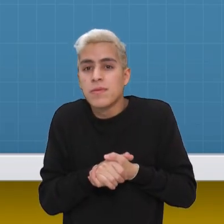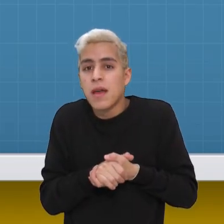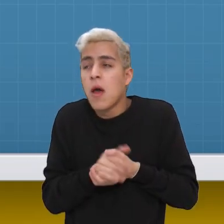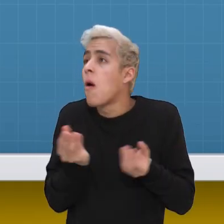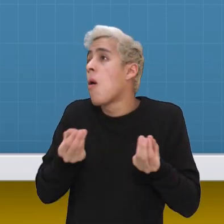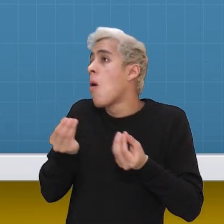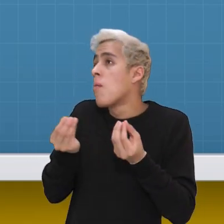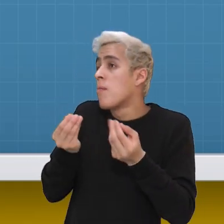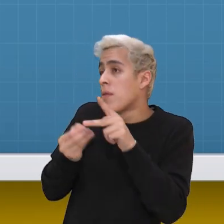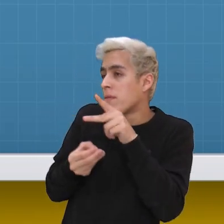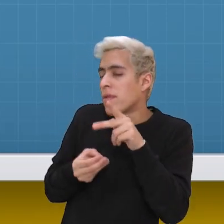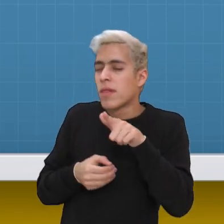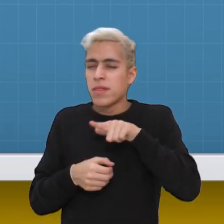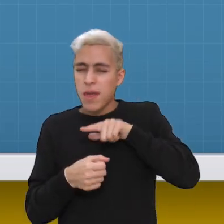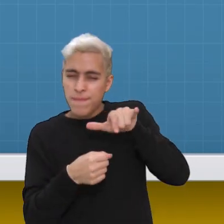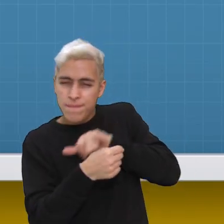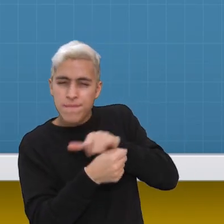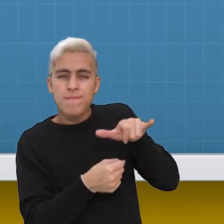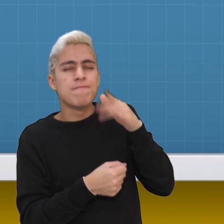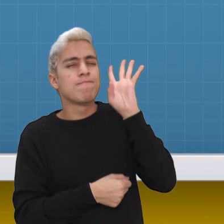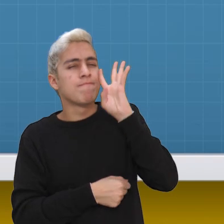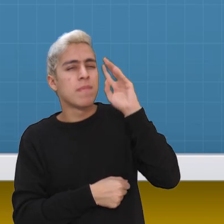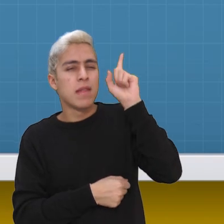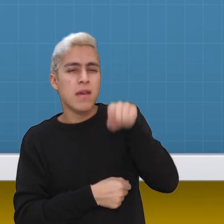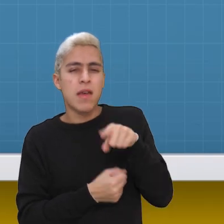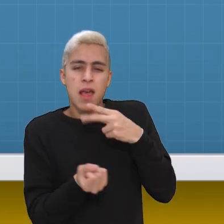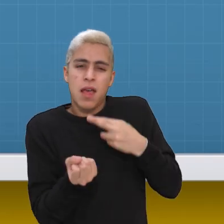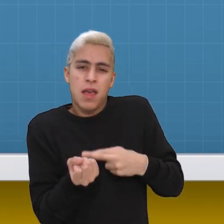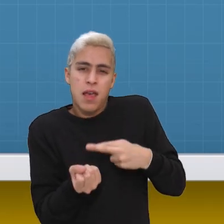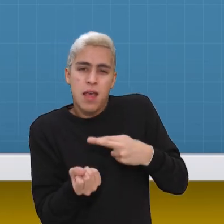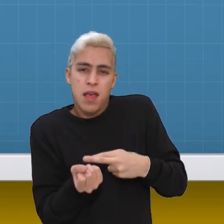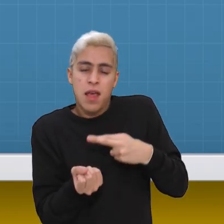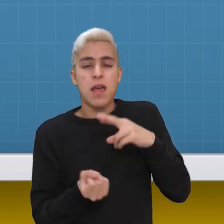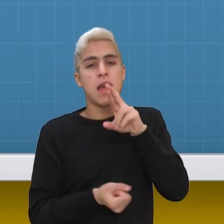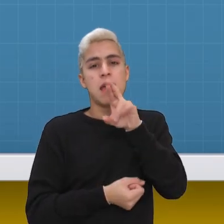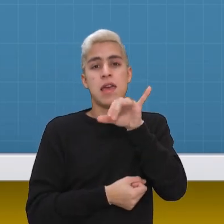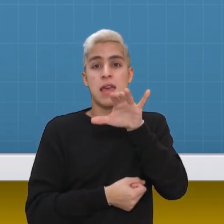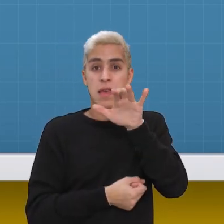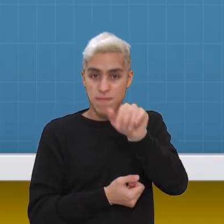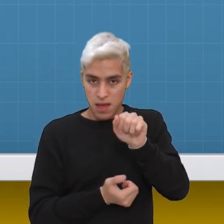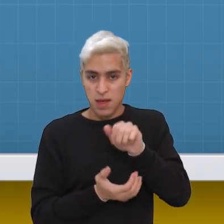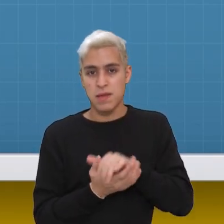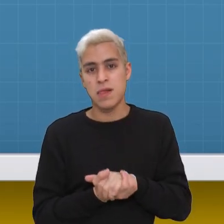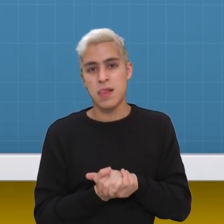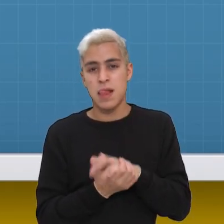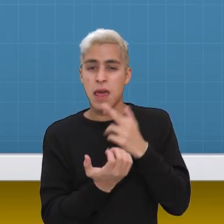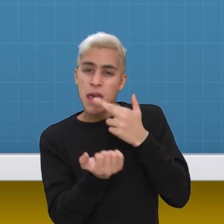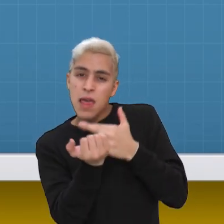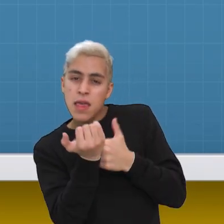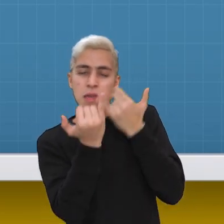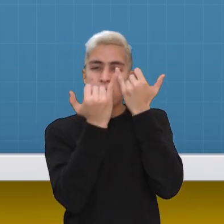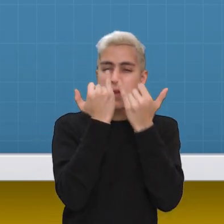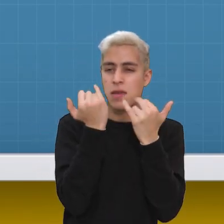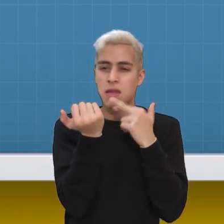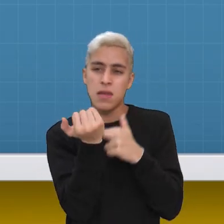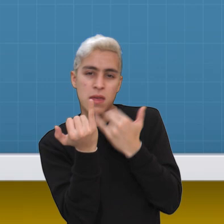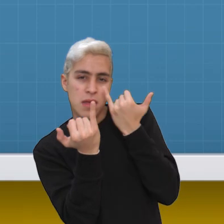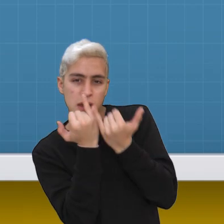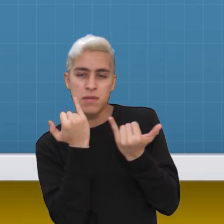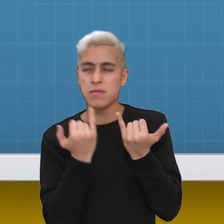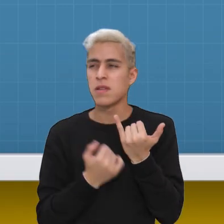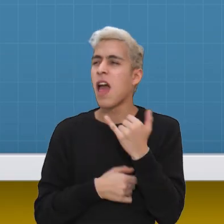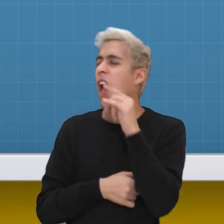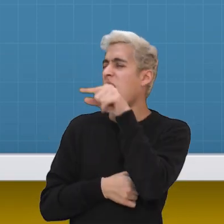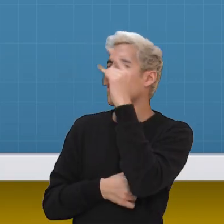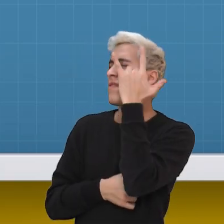Tem uma ferramenta legal para isso, que é a rima. Ah, professor, eu sei sim, isso aí é